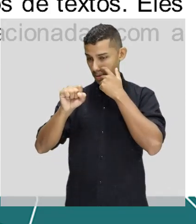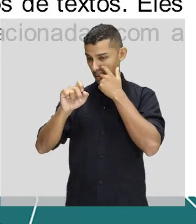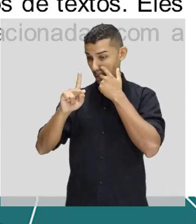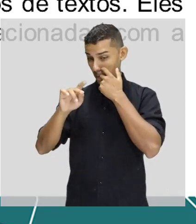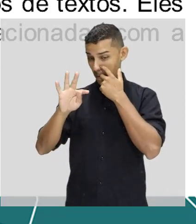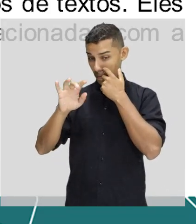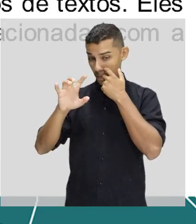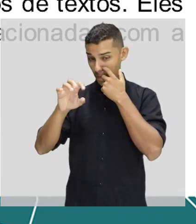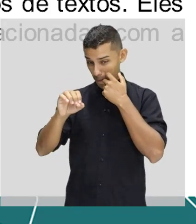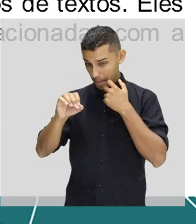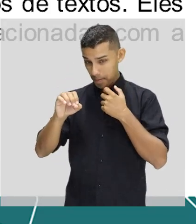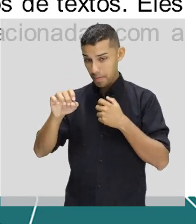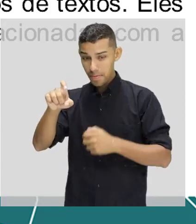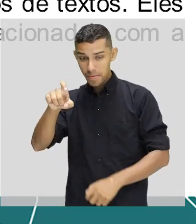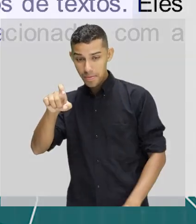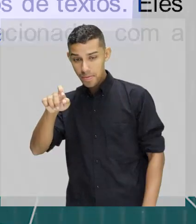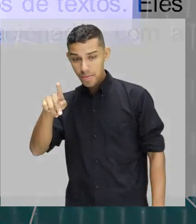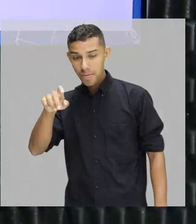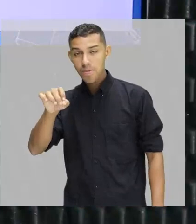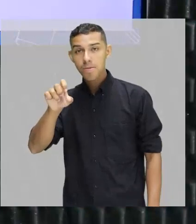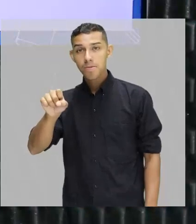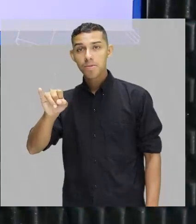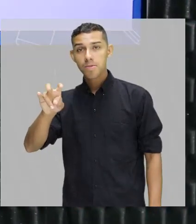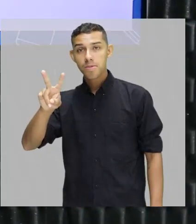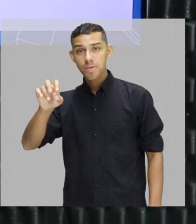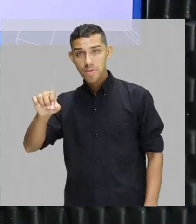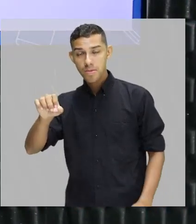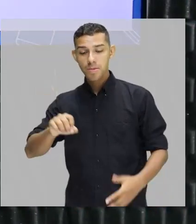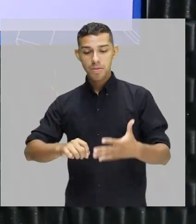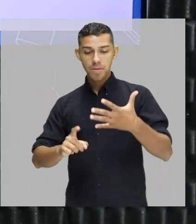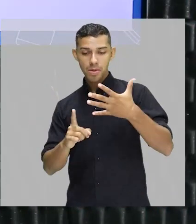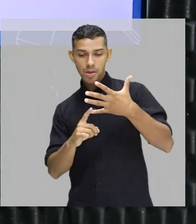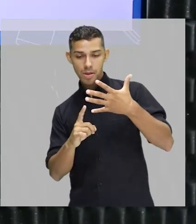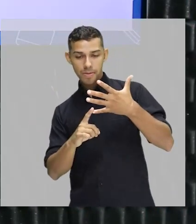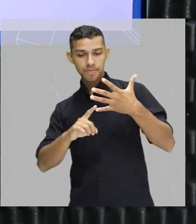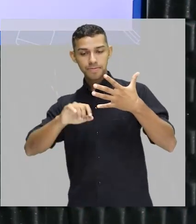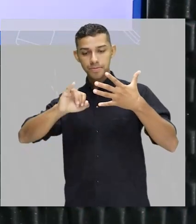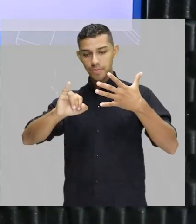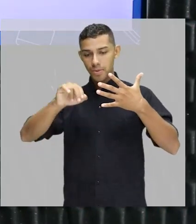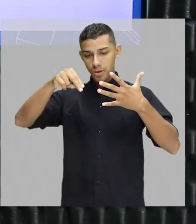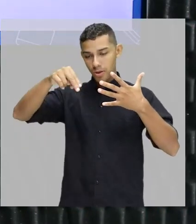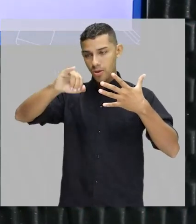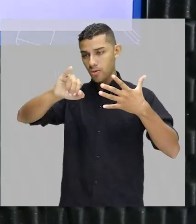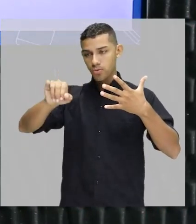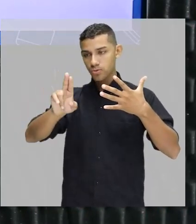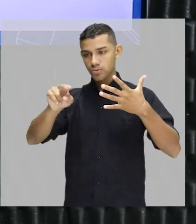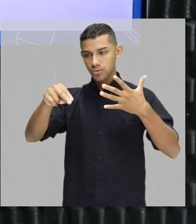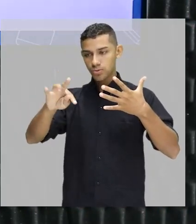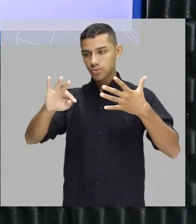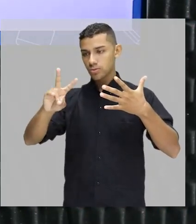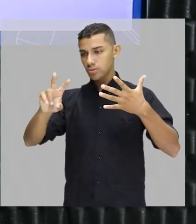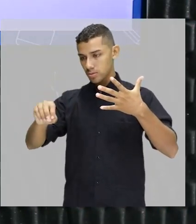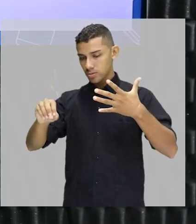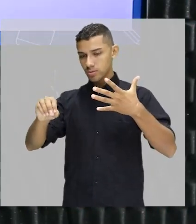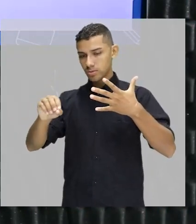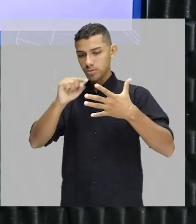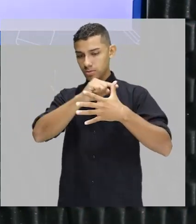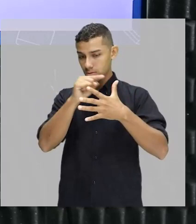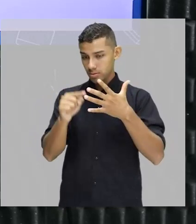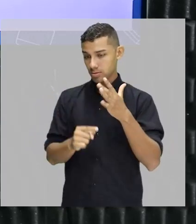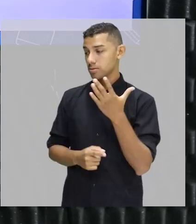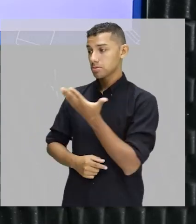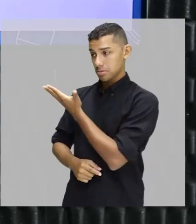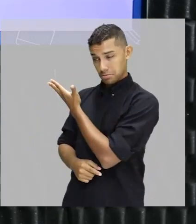por apresentar um objetivo e uma estrutura que geralmente é fixa. Já os gêneros textuais são estruturas que surgem